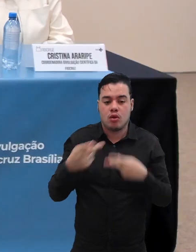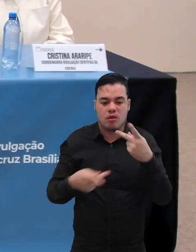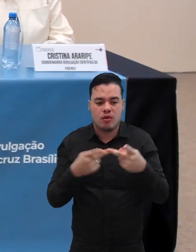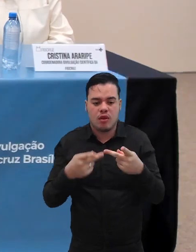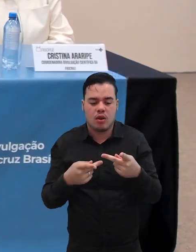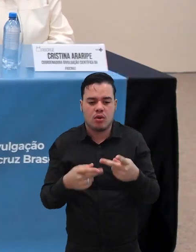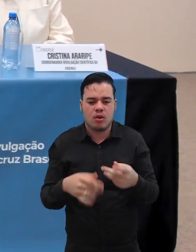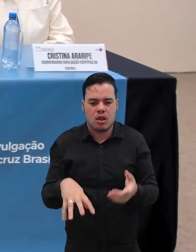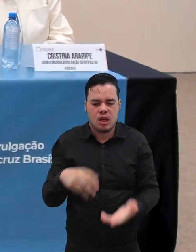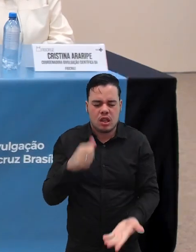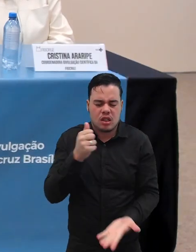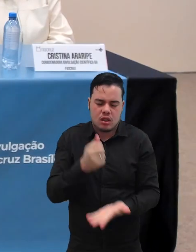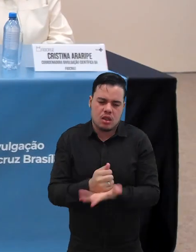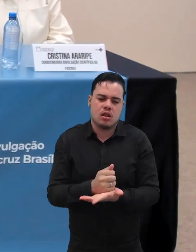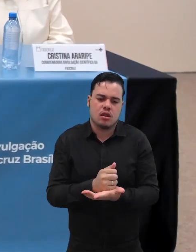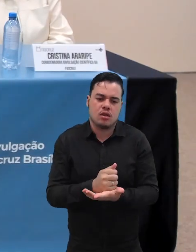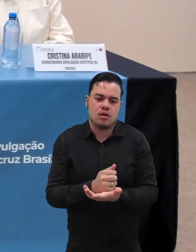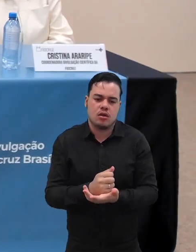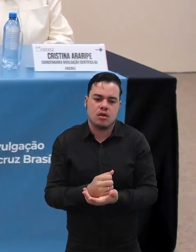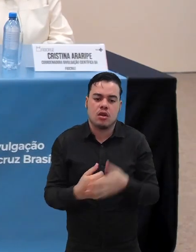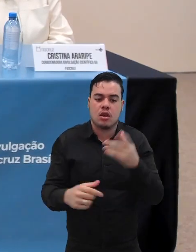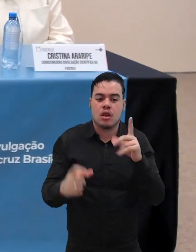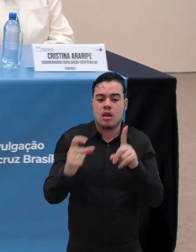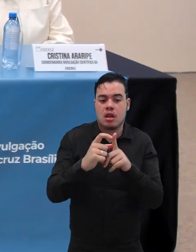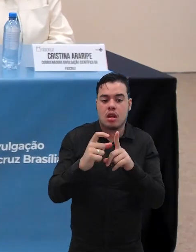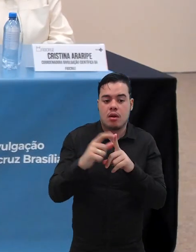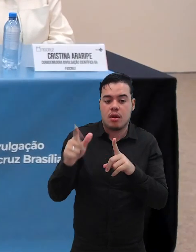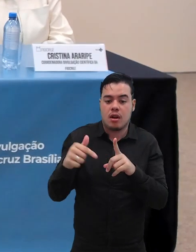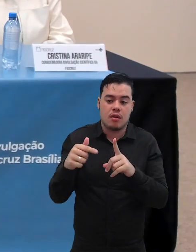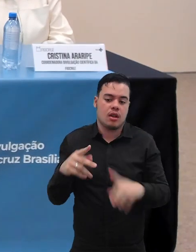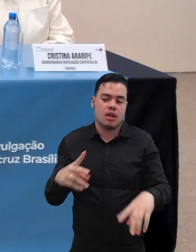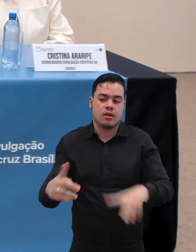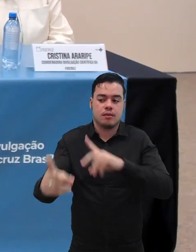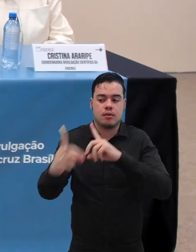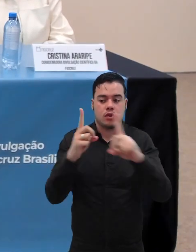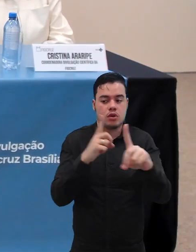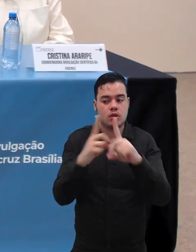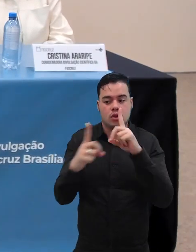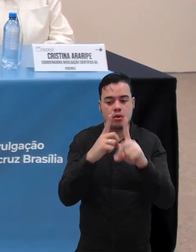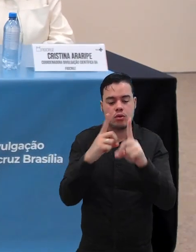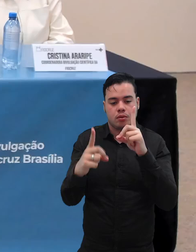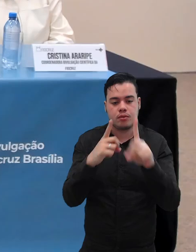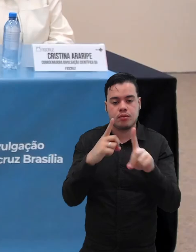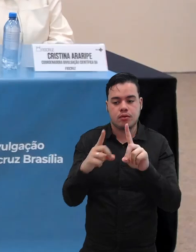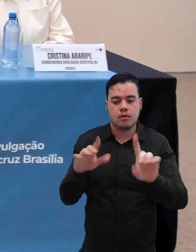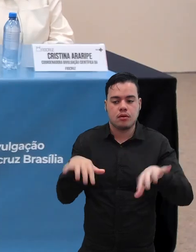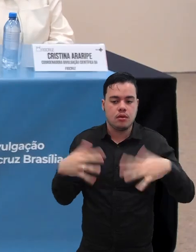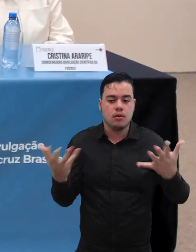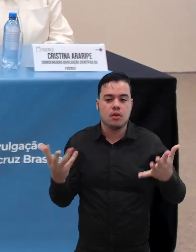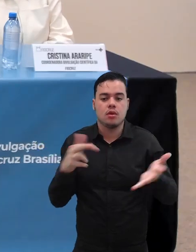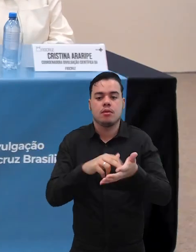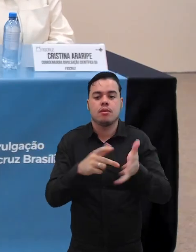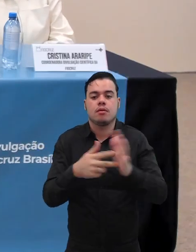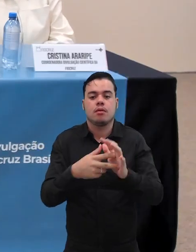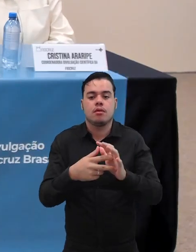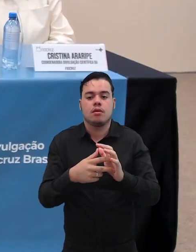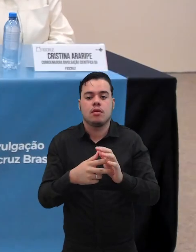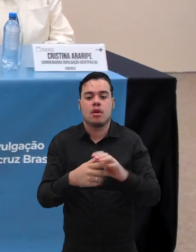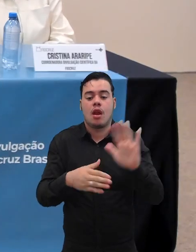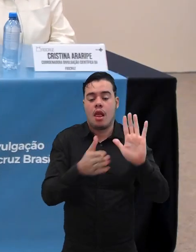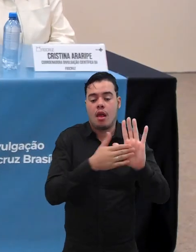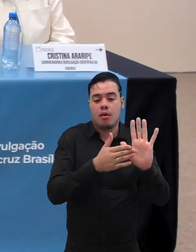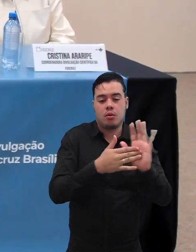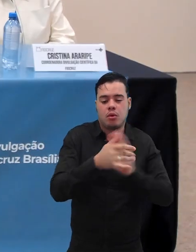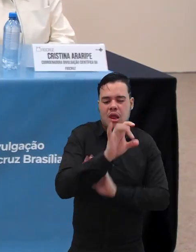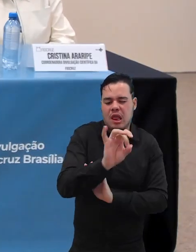reafirmo que a palavra, né, é diálogo. Né? Então, nesse sentido, aqui a proposta